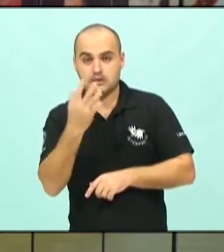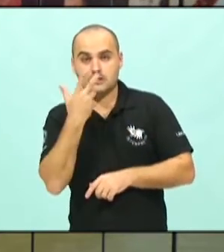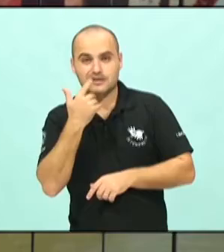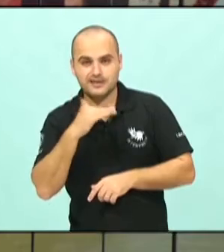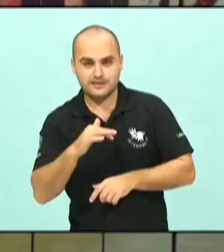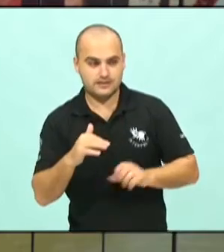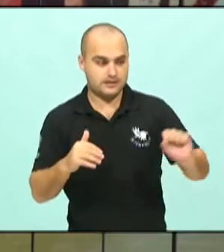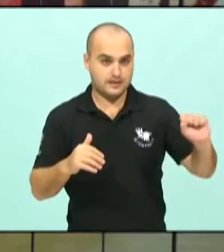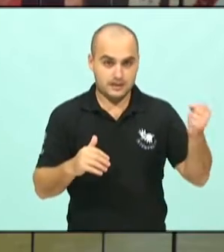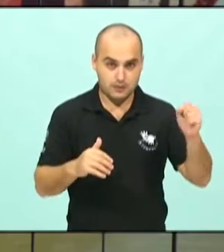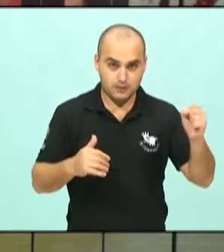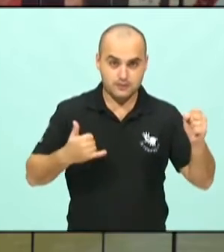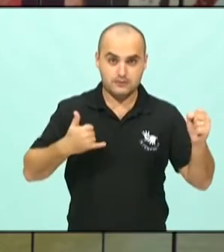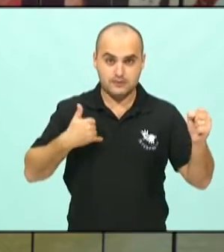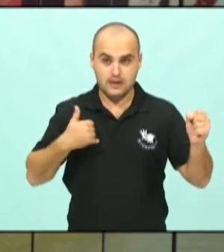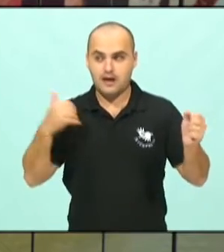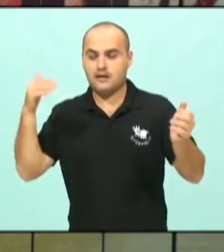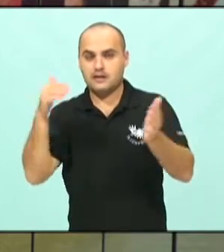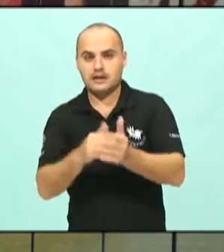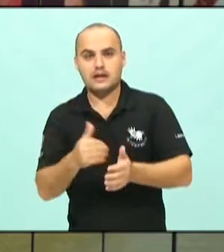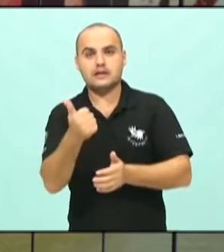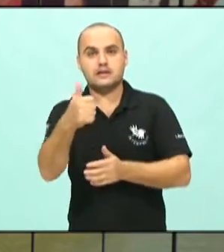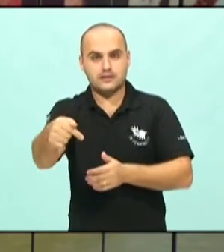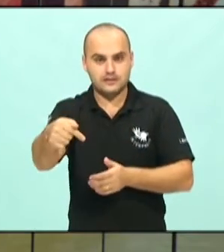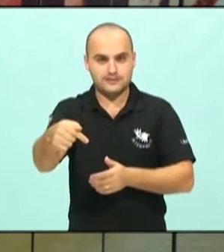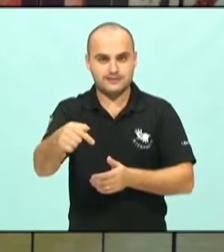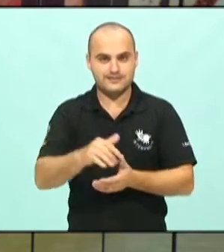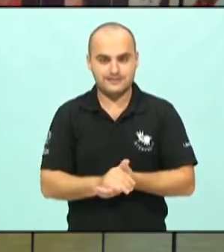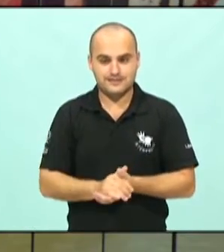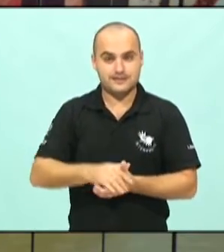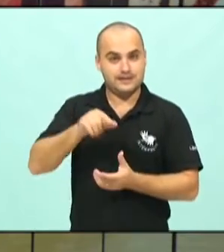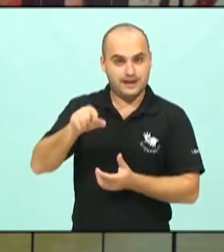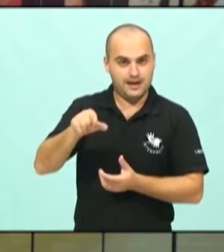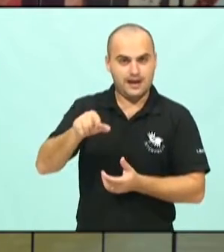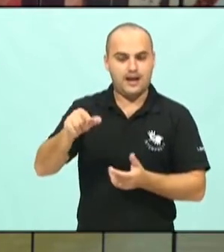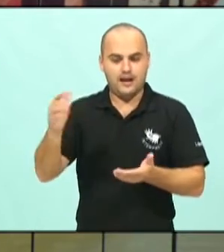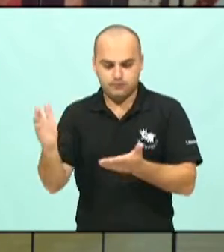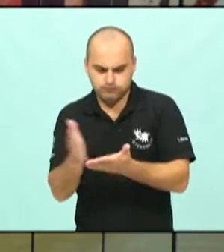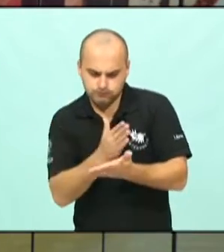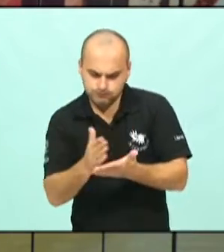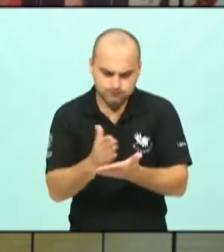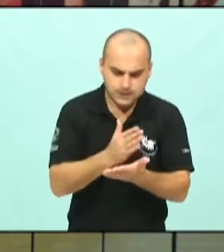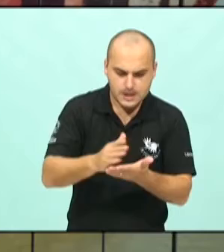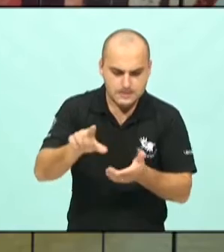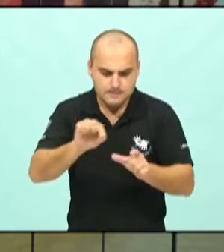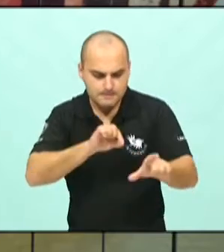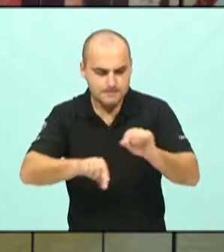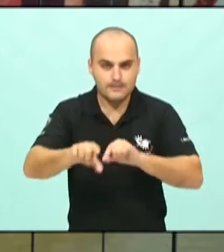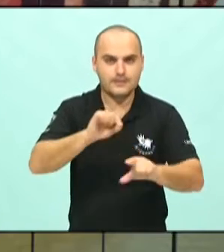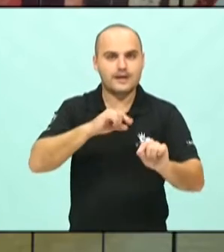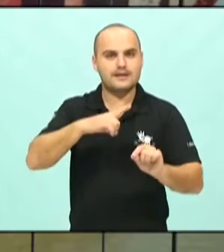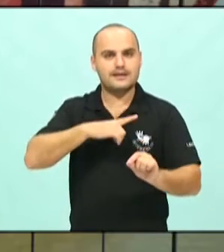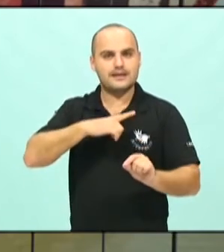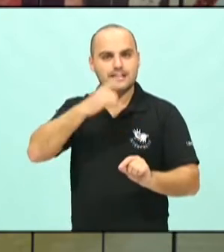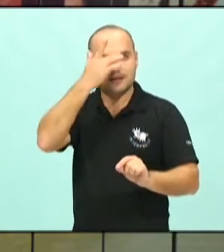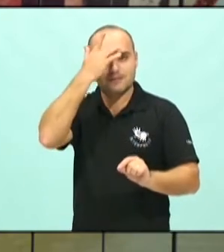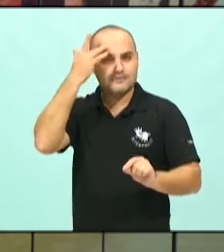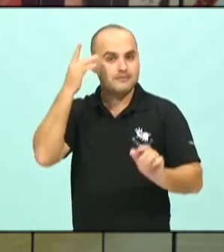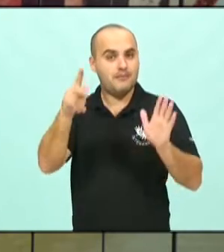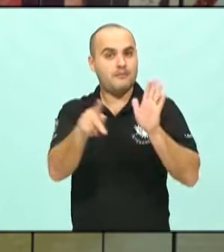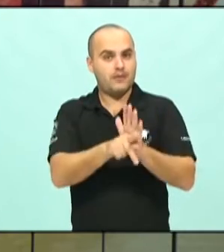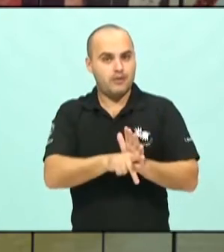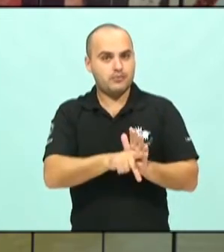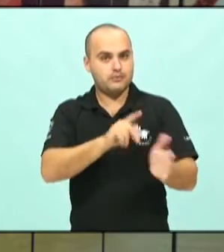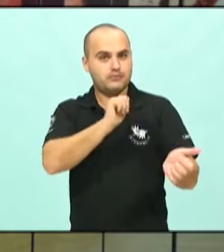de 8 a 17 anos, para naquele grande peneirão a gente começar a ter alguns destaques para formar